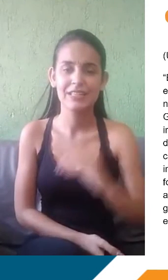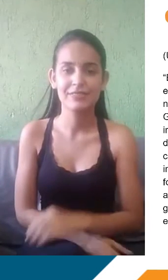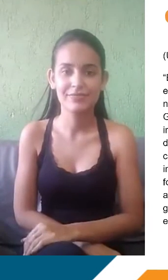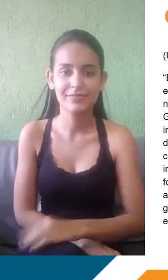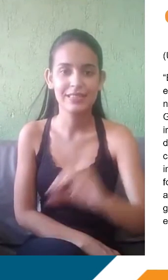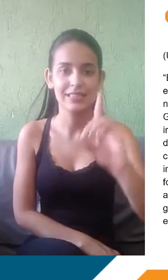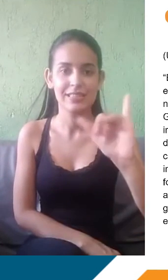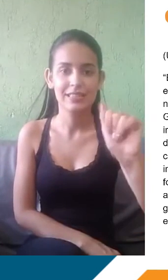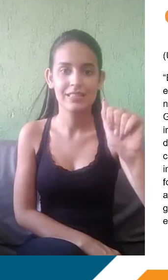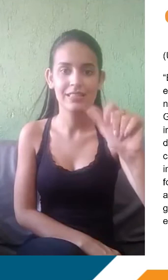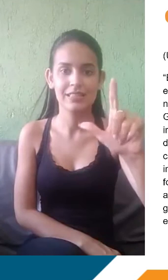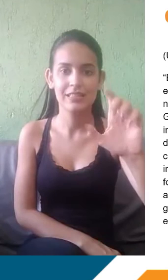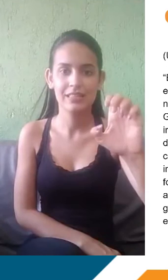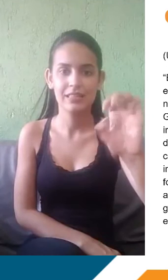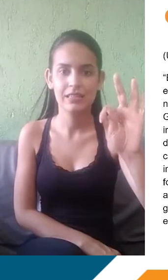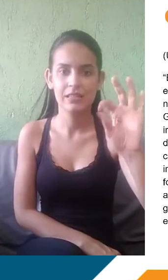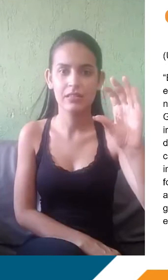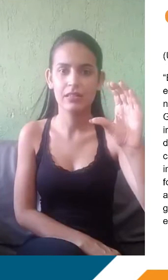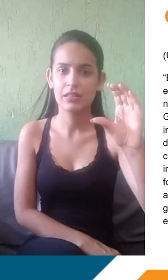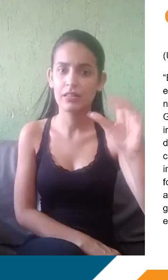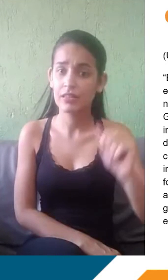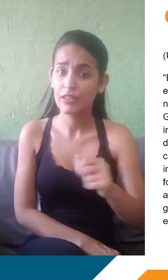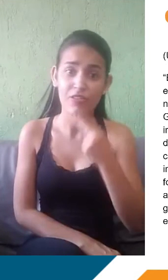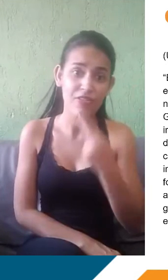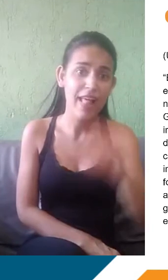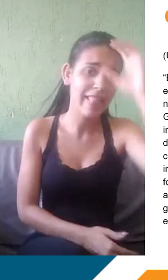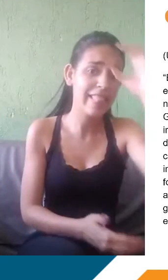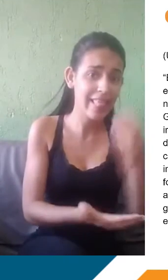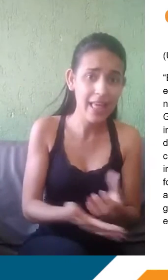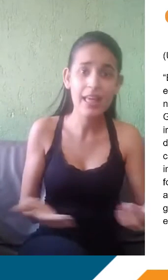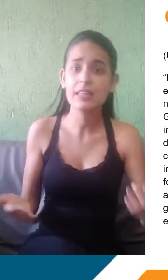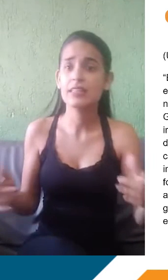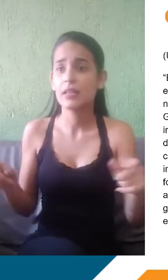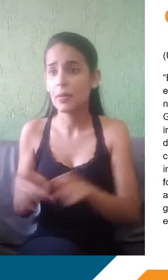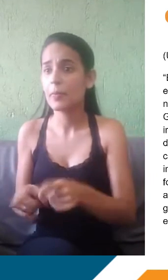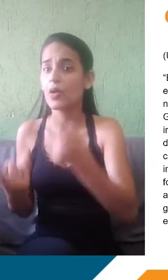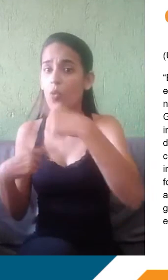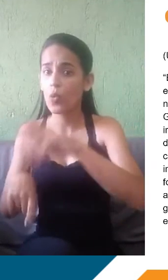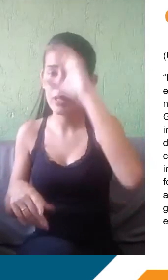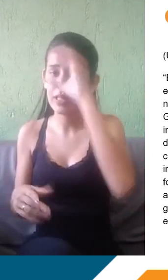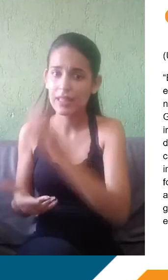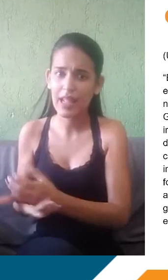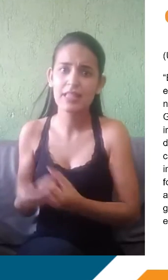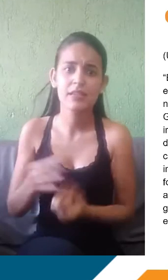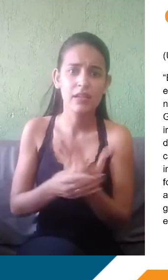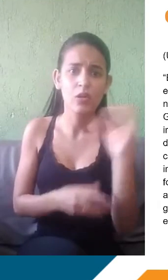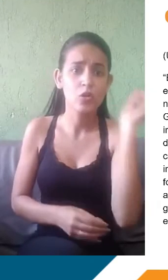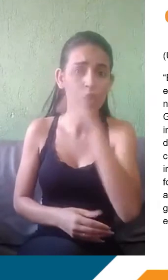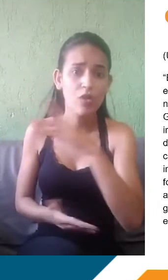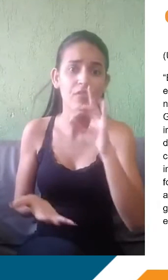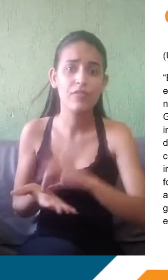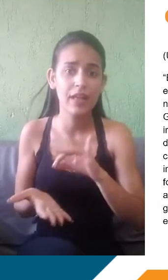sua vez, faz um balanço entre uma tese e uma contratese, tendo como resultado uma nova verdade, caminho